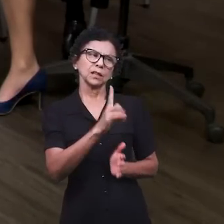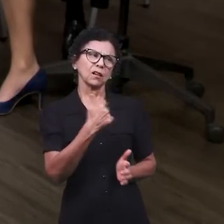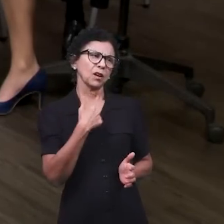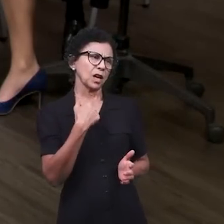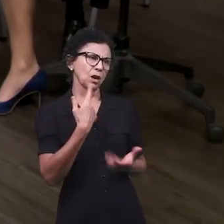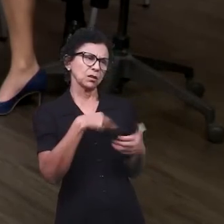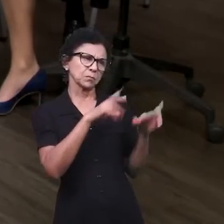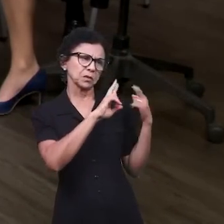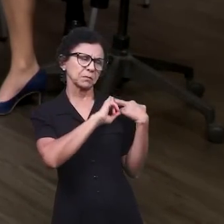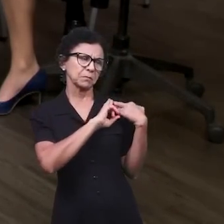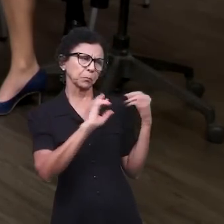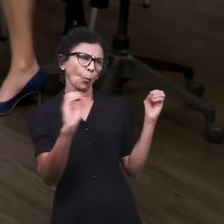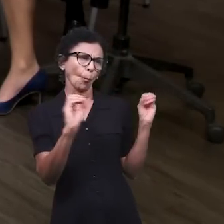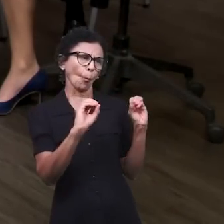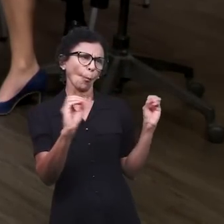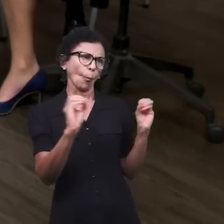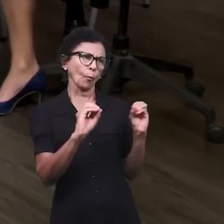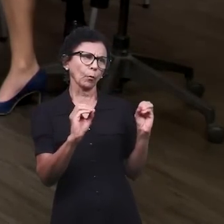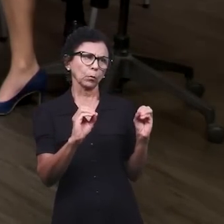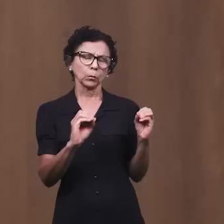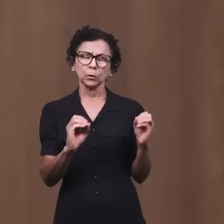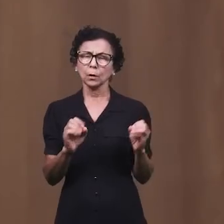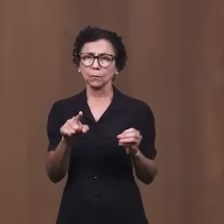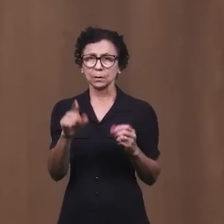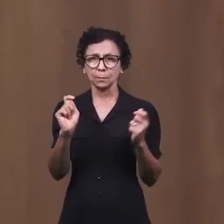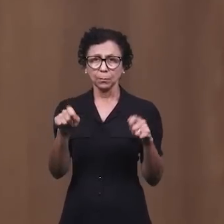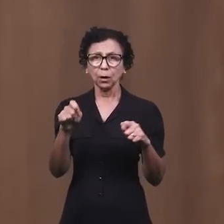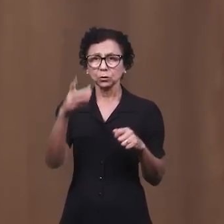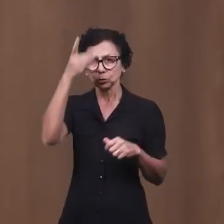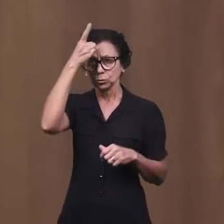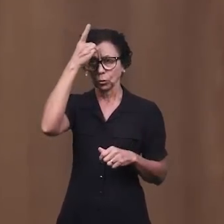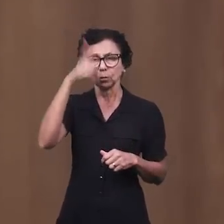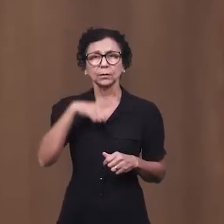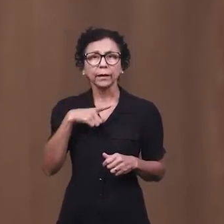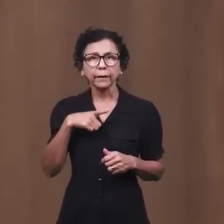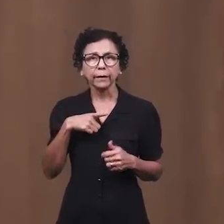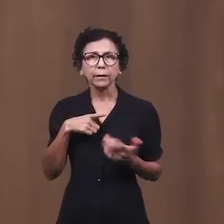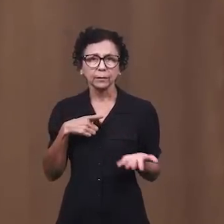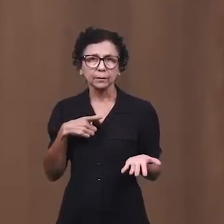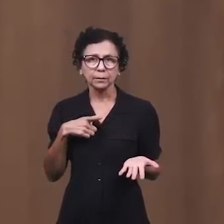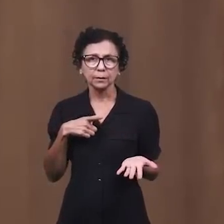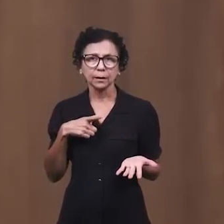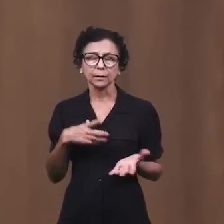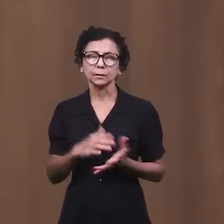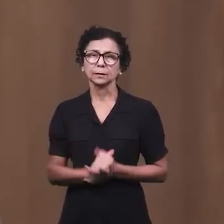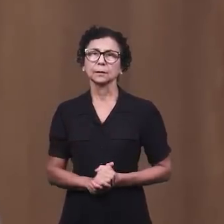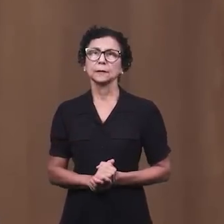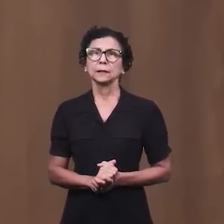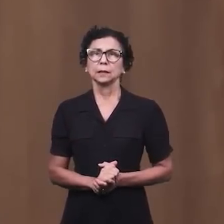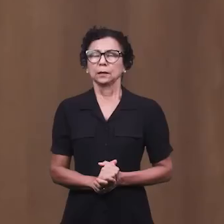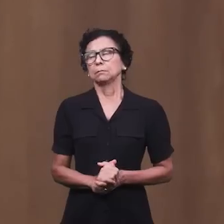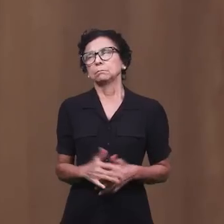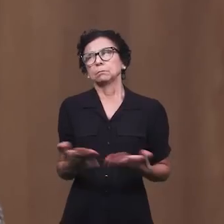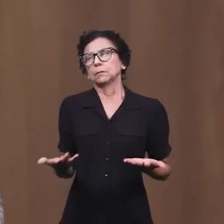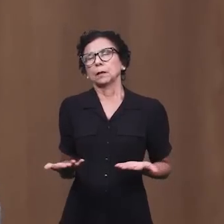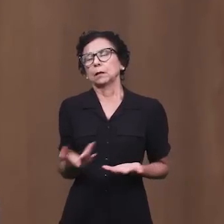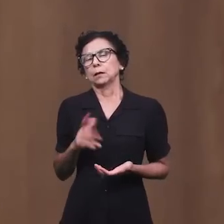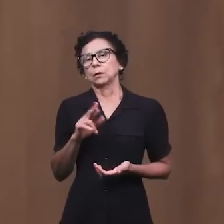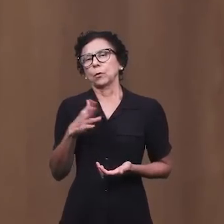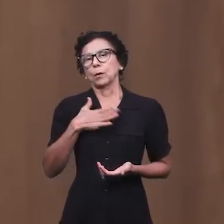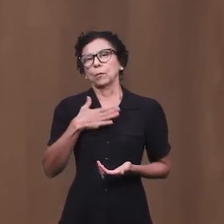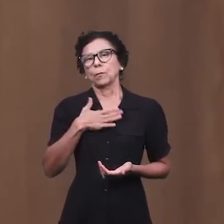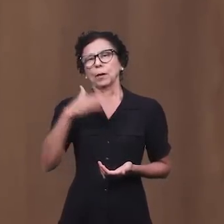não é meu grupo, não é meu dia, então não preciso ter dom. Não, você pode ter dom, não importa. Você pode. Hoje não é meu dia, mas eu